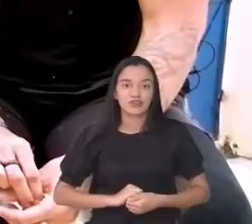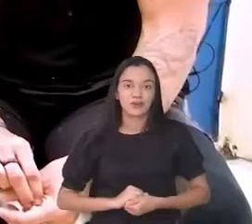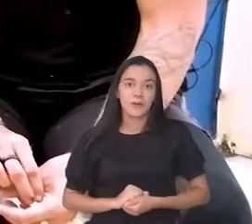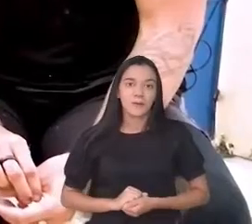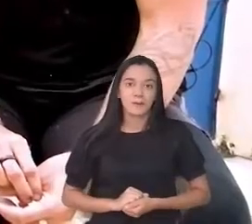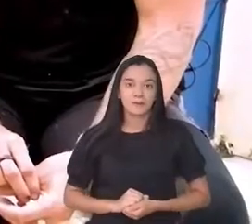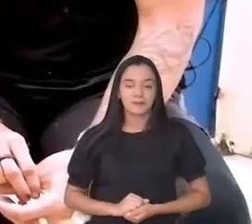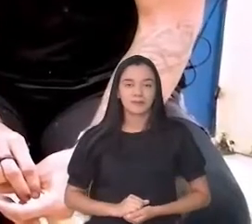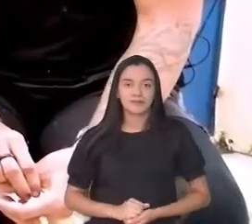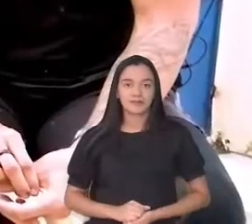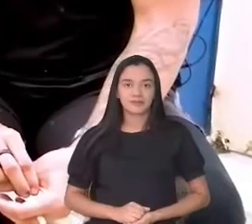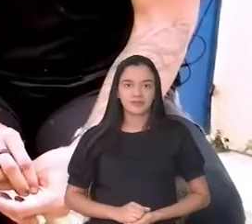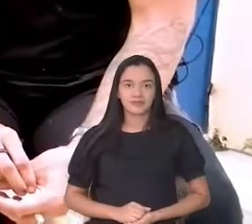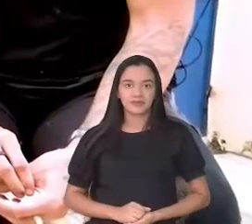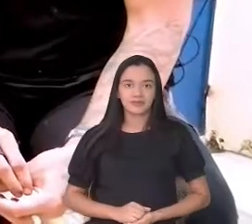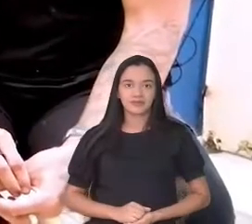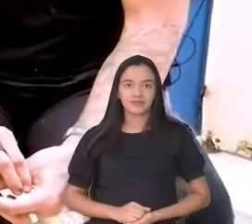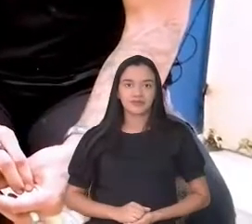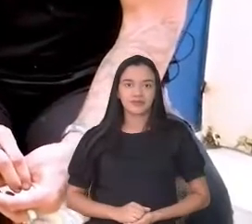Bom,